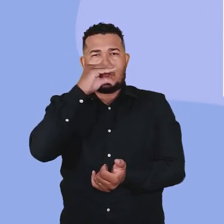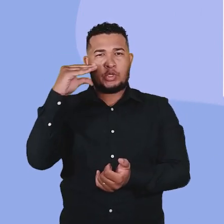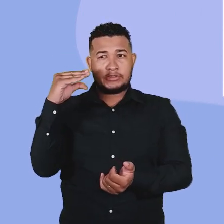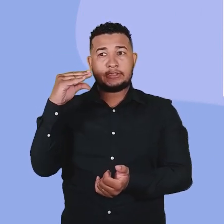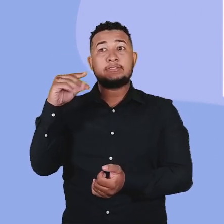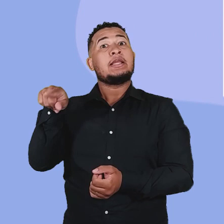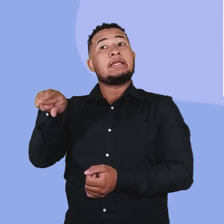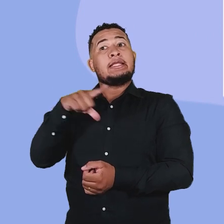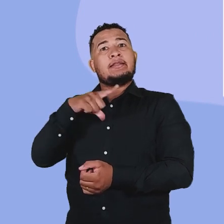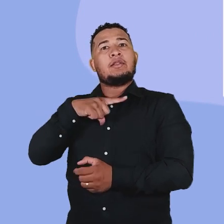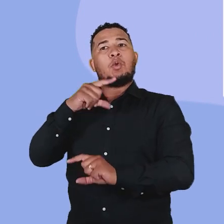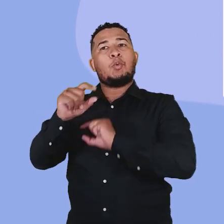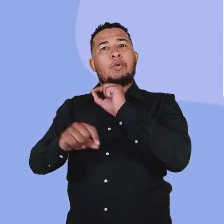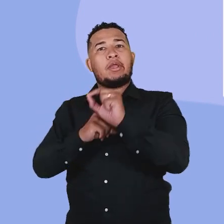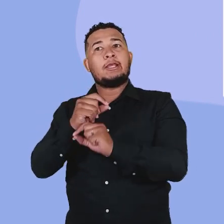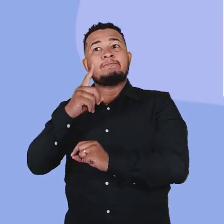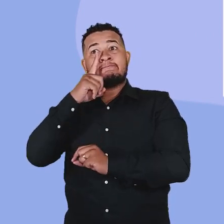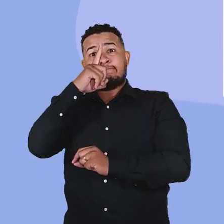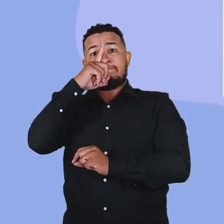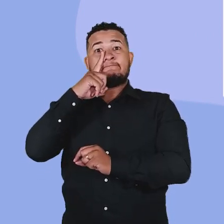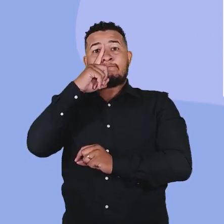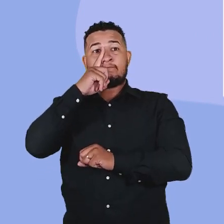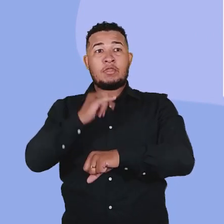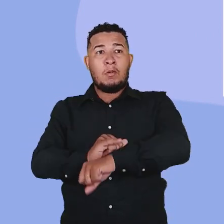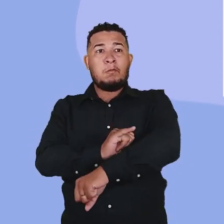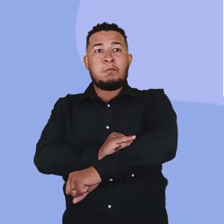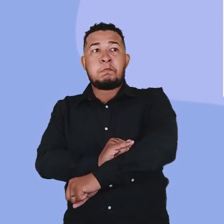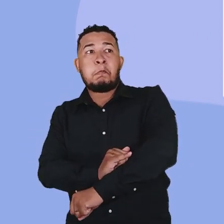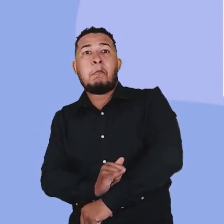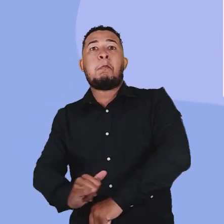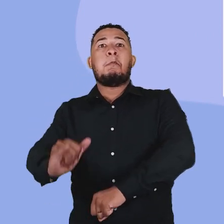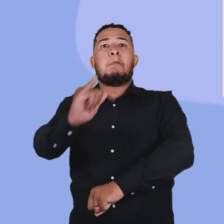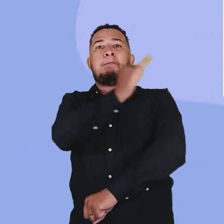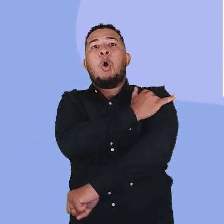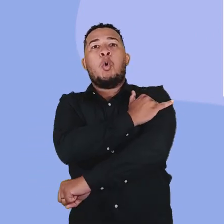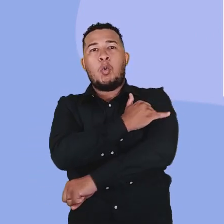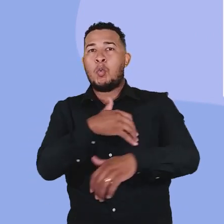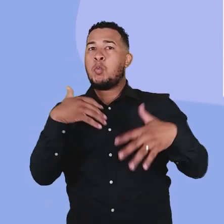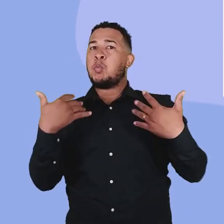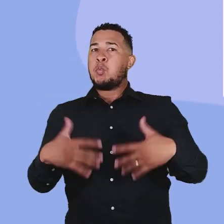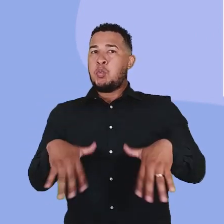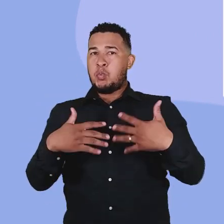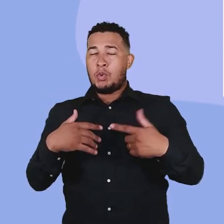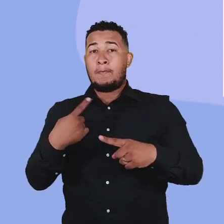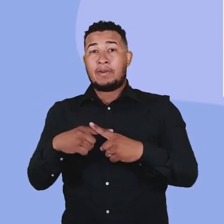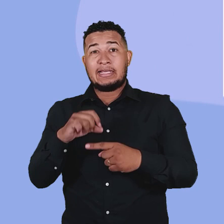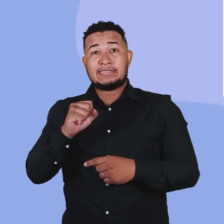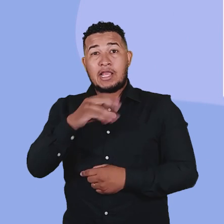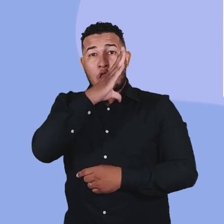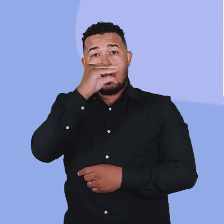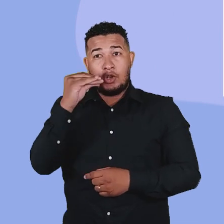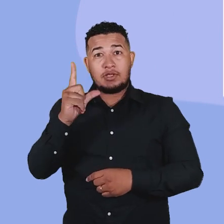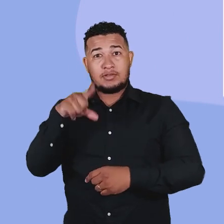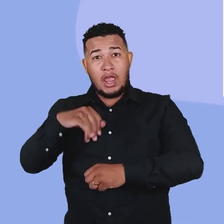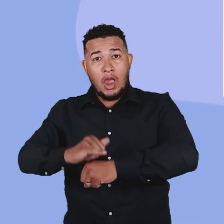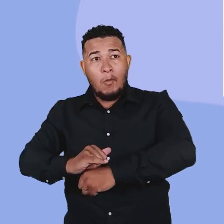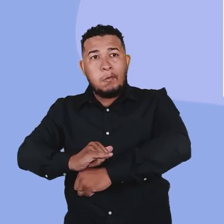obesos têm maior risco de se tornarem obesos mórbidos. A obesidade na